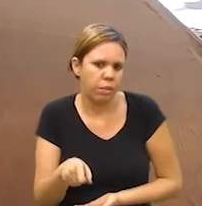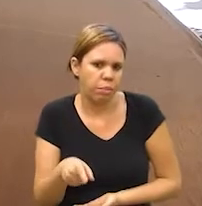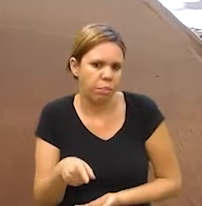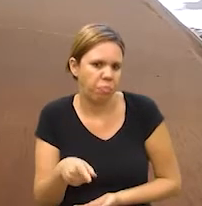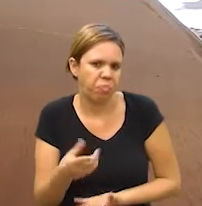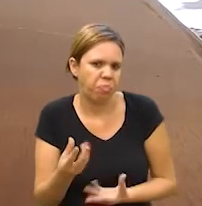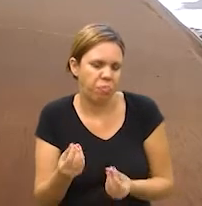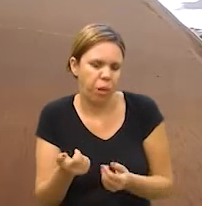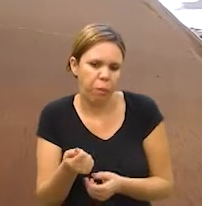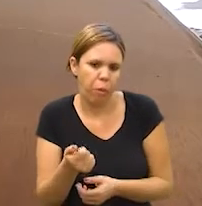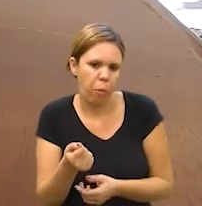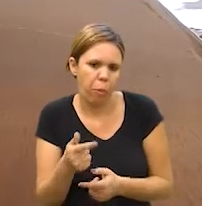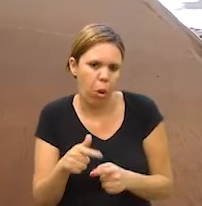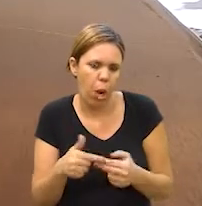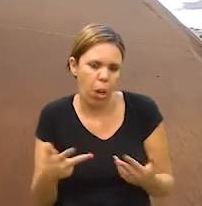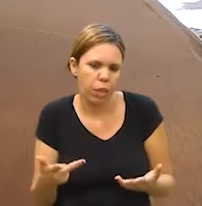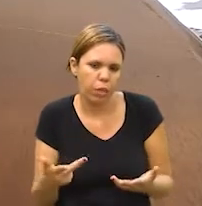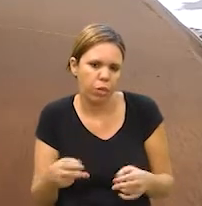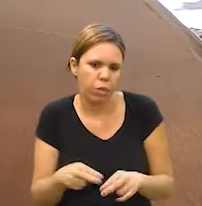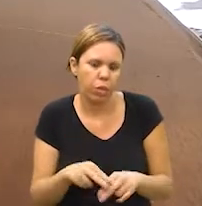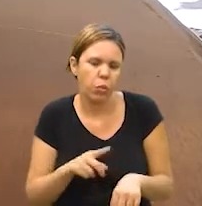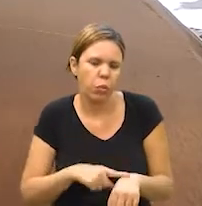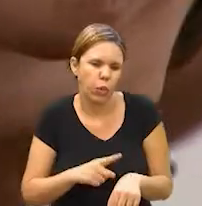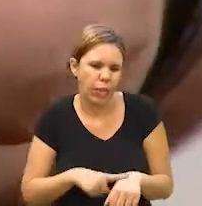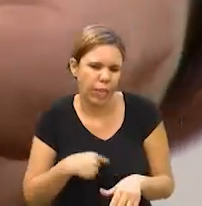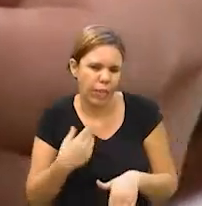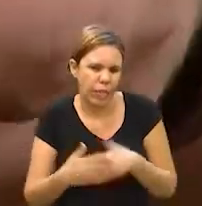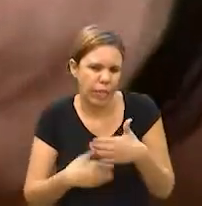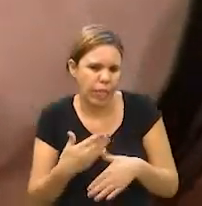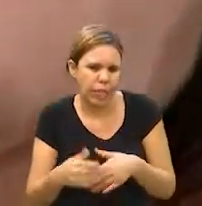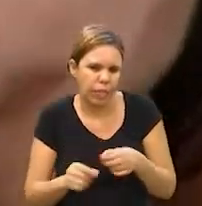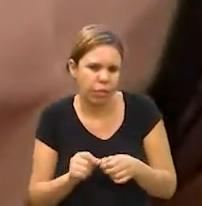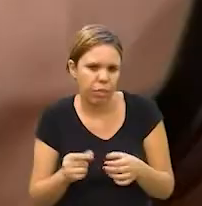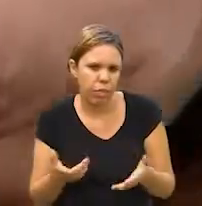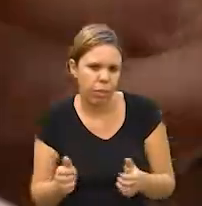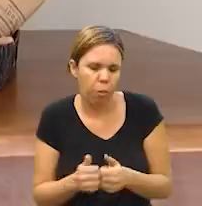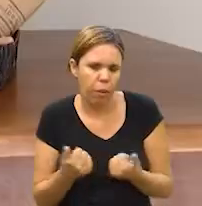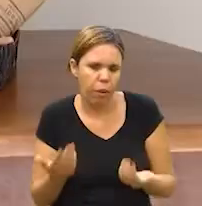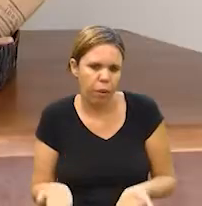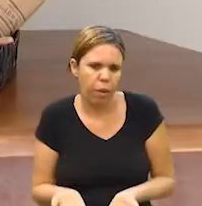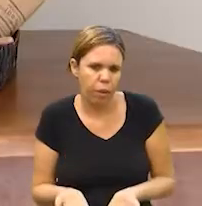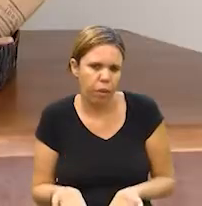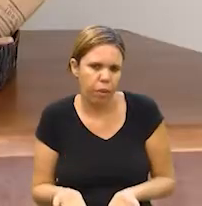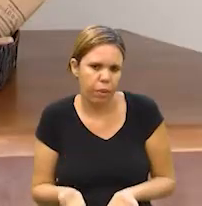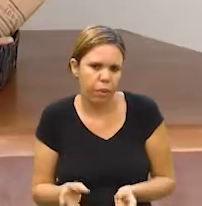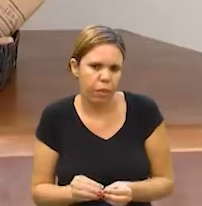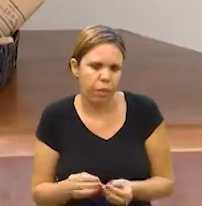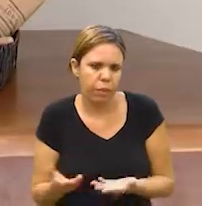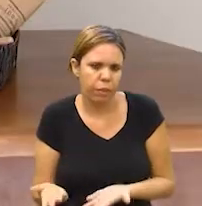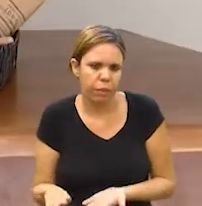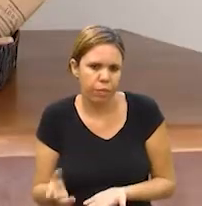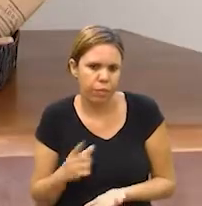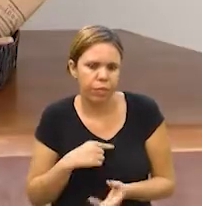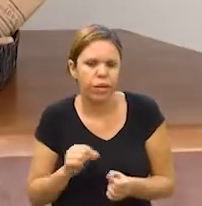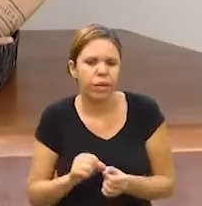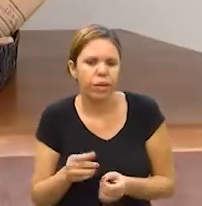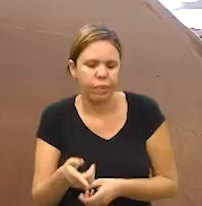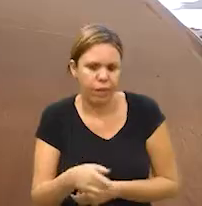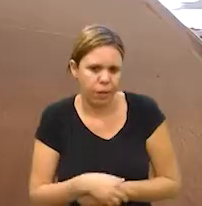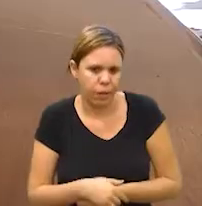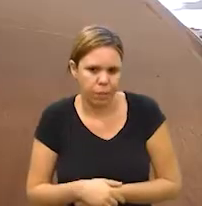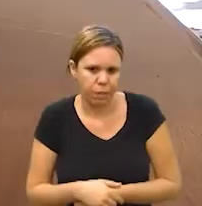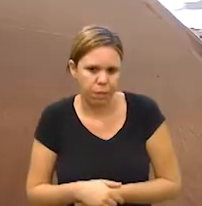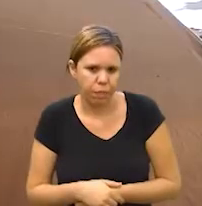vai tanta coisa, mas é por conta do pelo processo. Pelo trabalho, pela ciência que se leva ao pão. Que, né? Enfim, mas gente, tem que fazer.